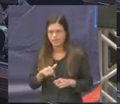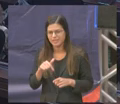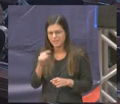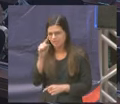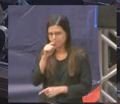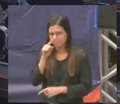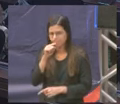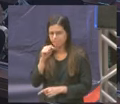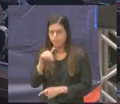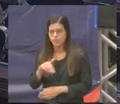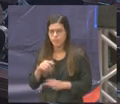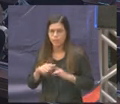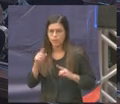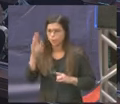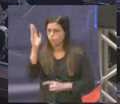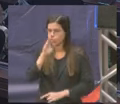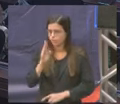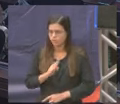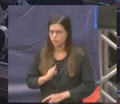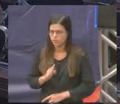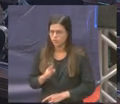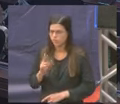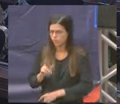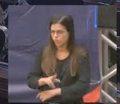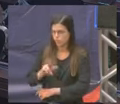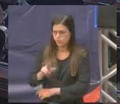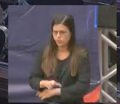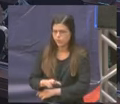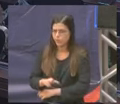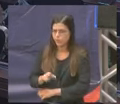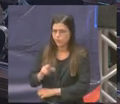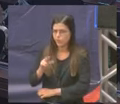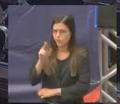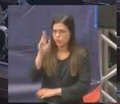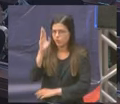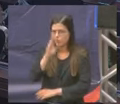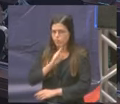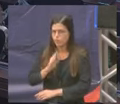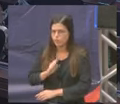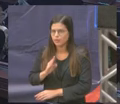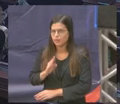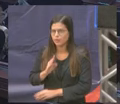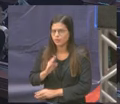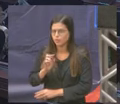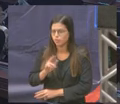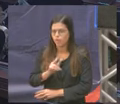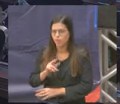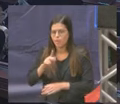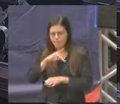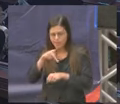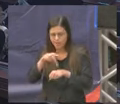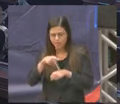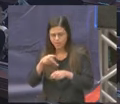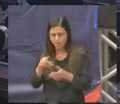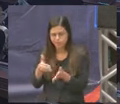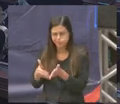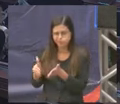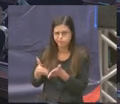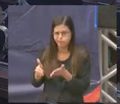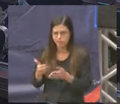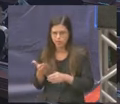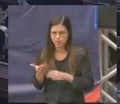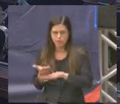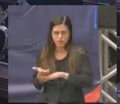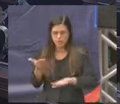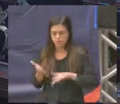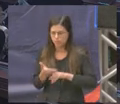o Brasil ele não é um país marginal em termos de tecnologia. A gente tem muito bons